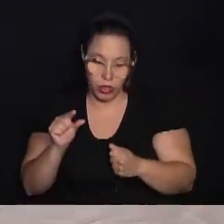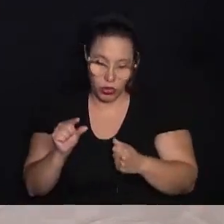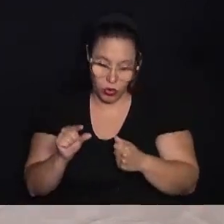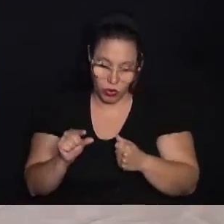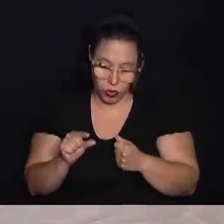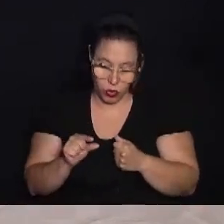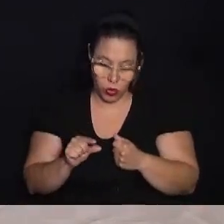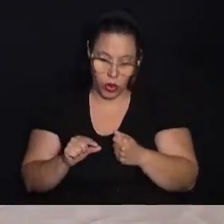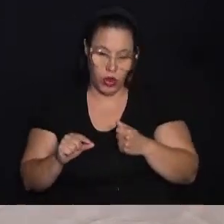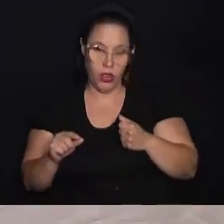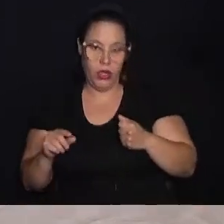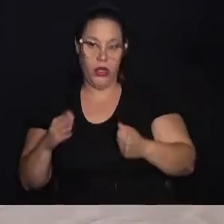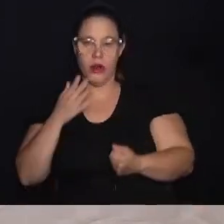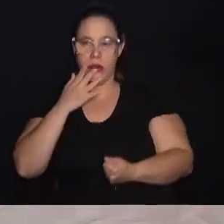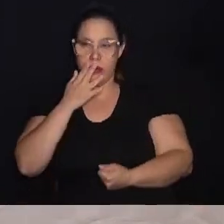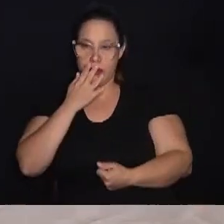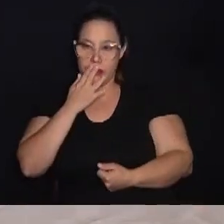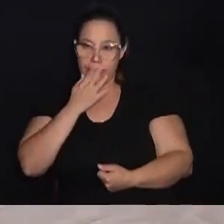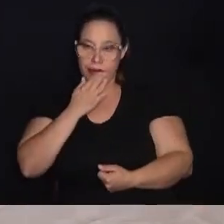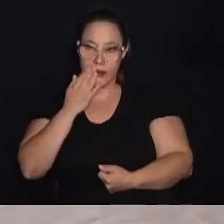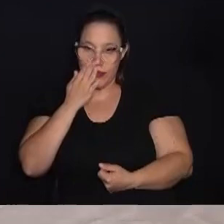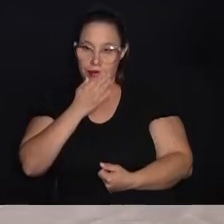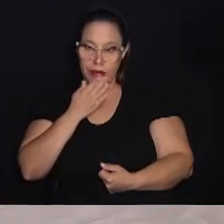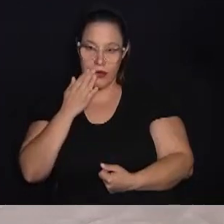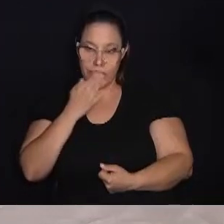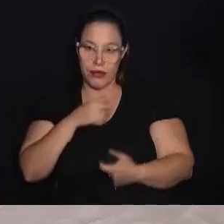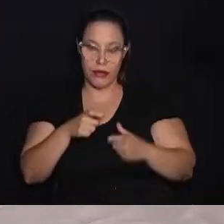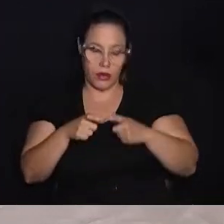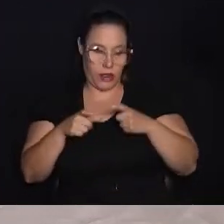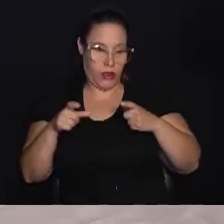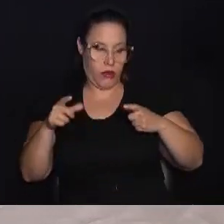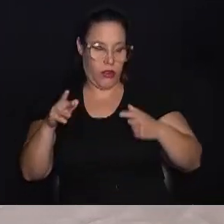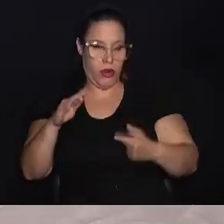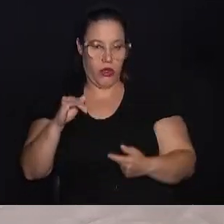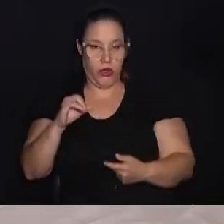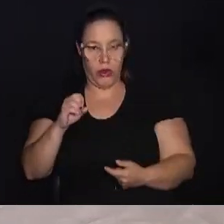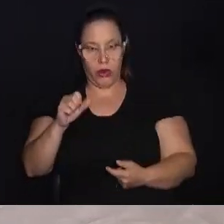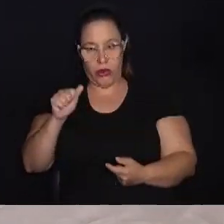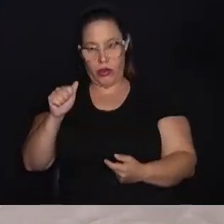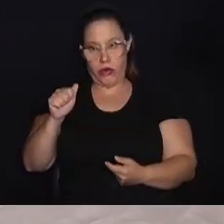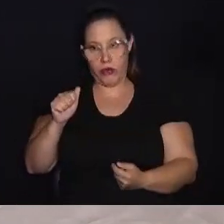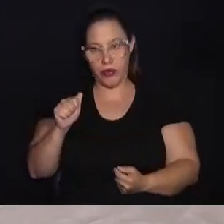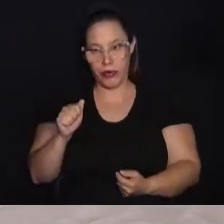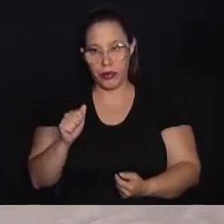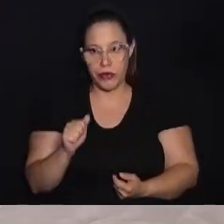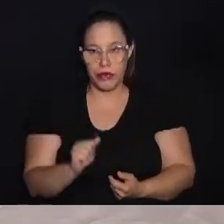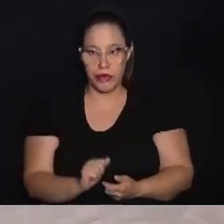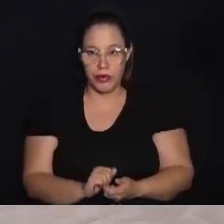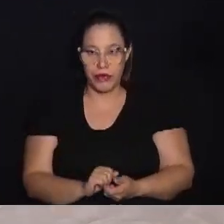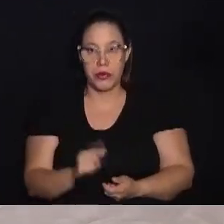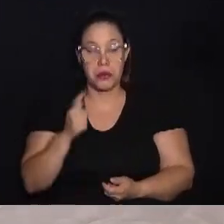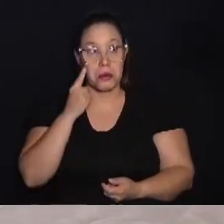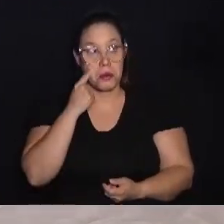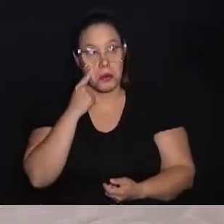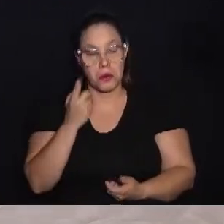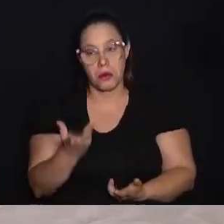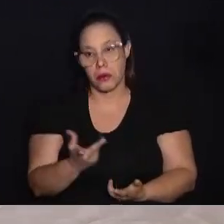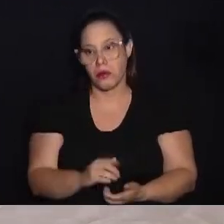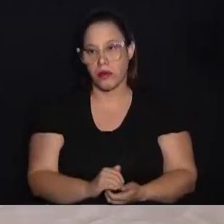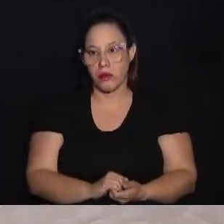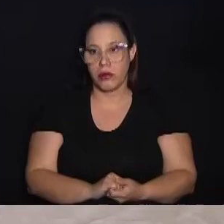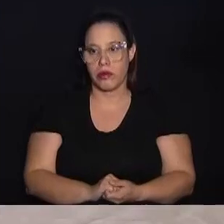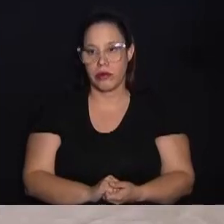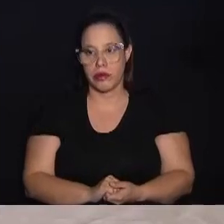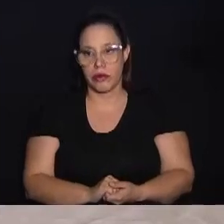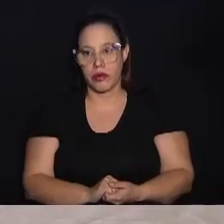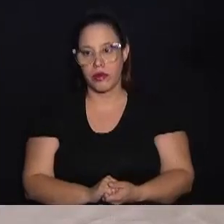produtos mais açucarados, com maior quantidade de gordura, essas coisas todas que eventualmente você está vendo nas grandes marcas acontecendo, e